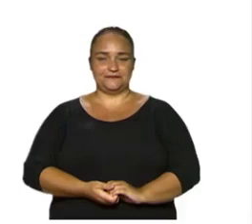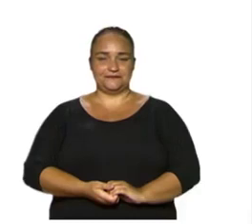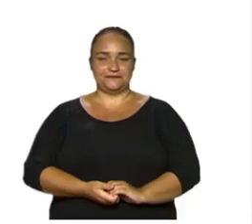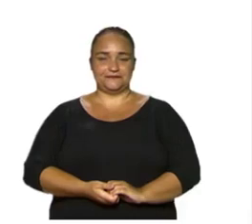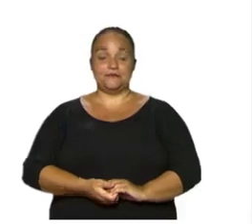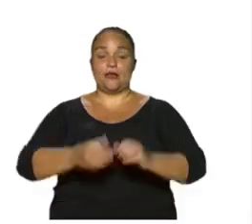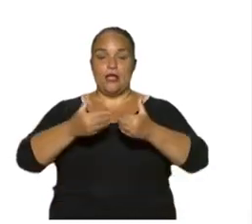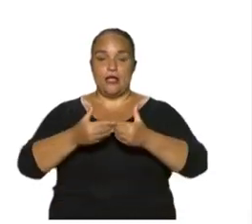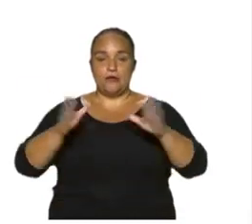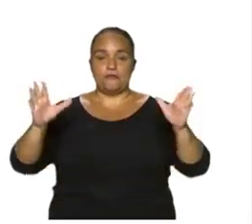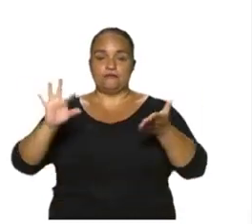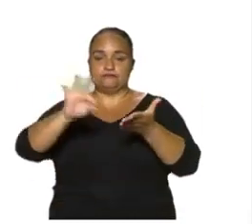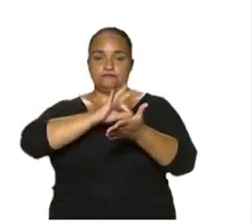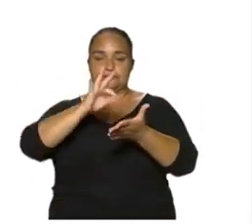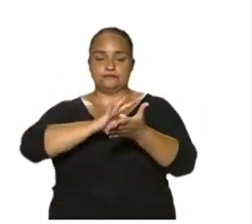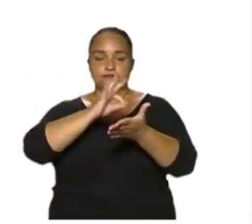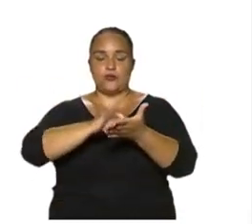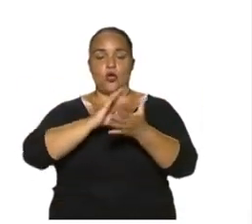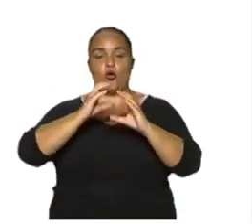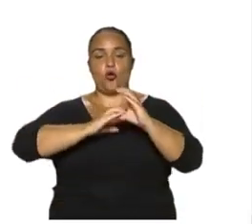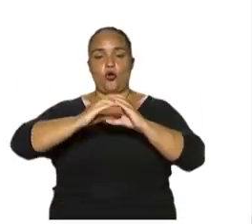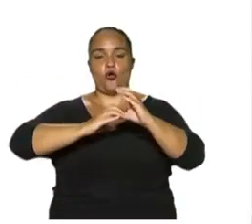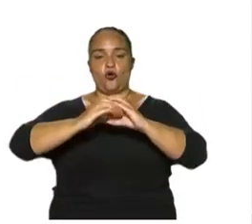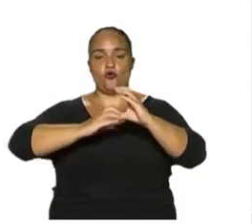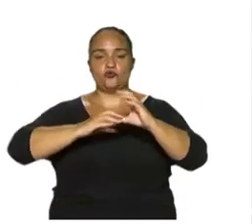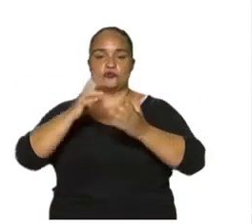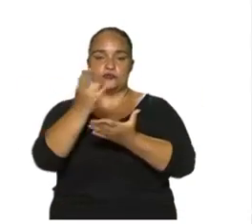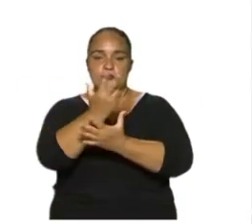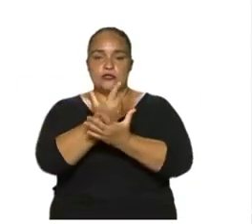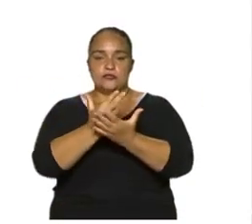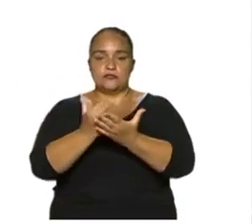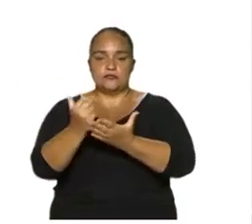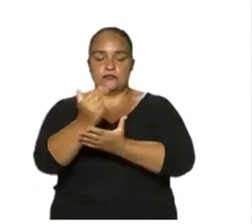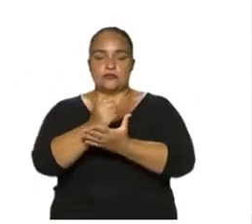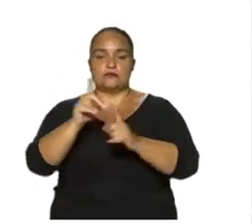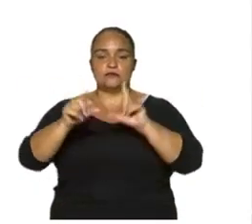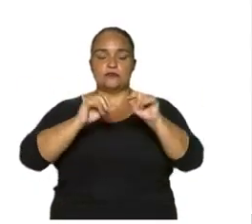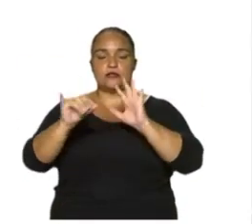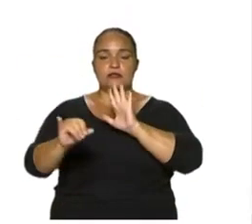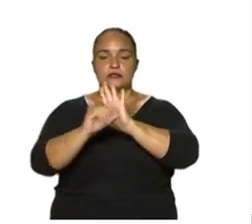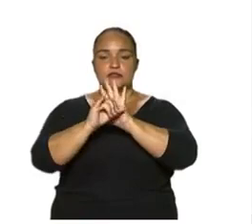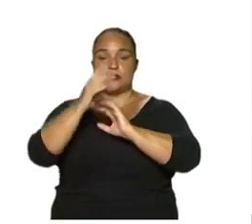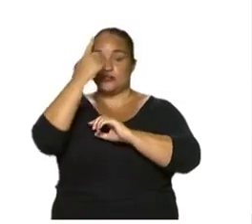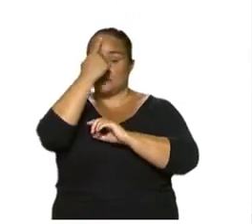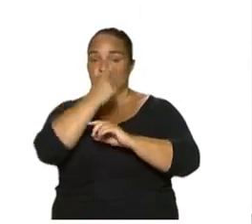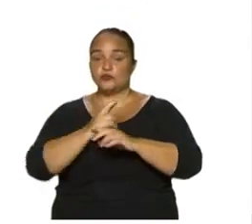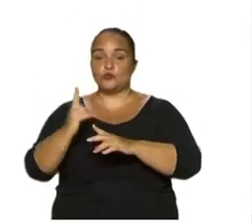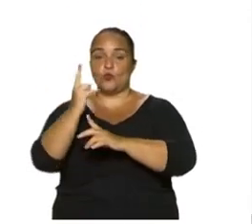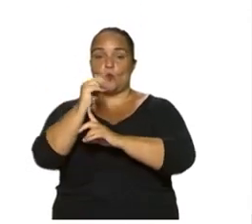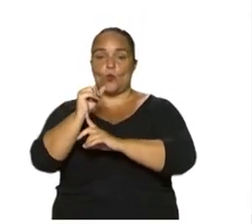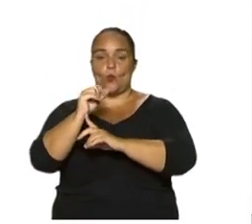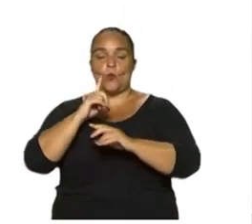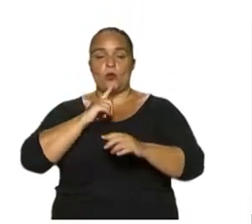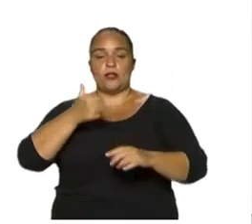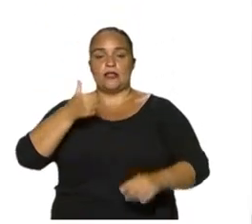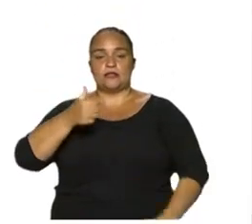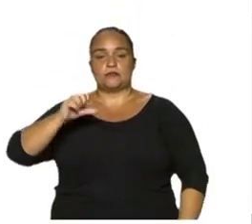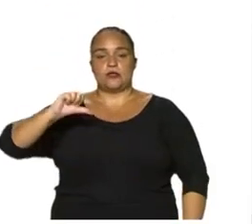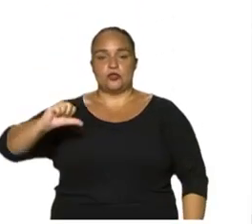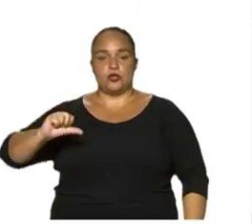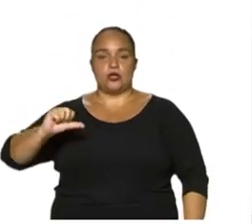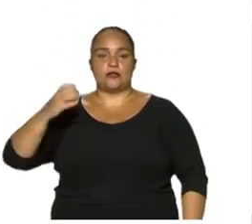Estão abertas as inscrições para o concurso de desenhos que vai selecionar a identidade visual da 19ª Semana Nacional de